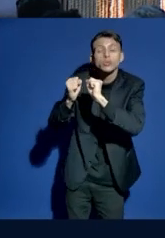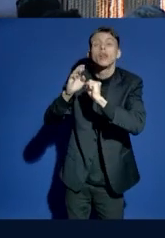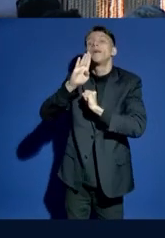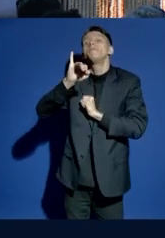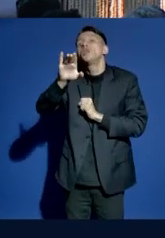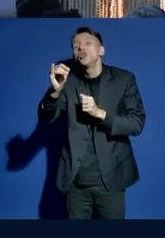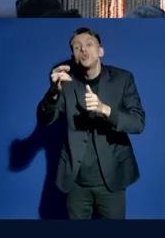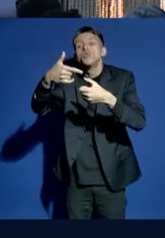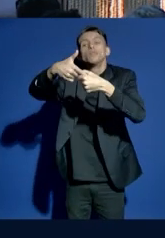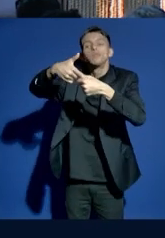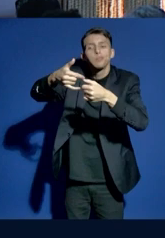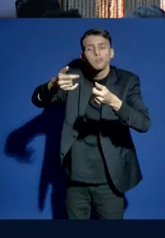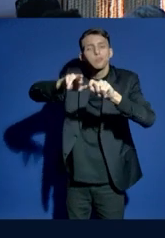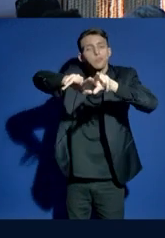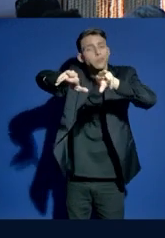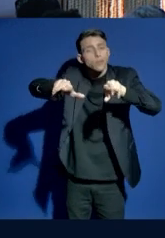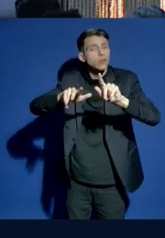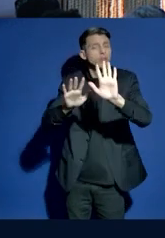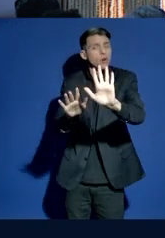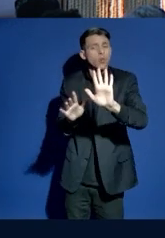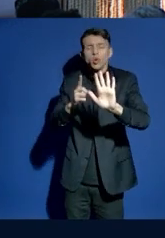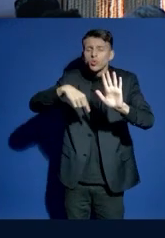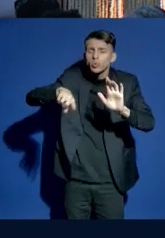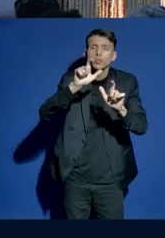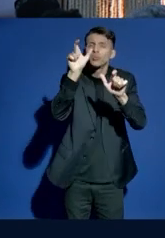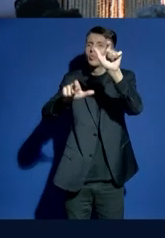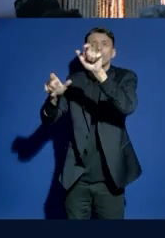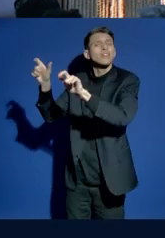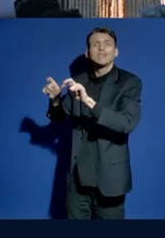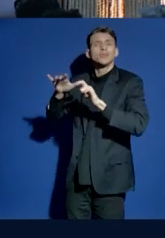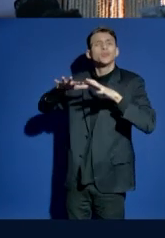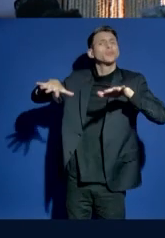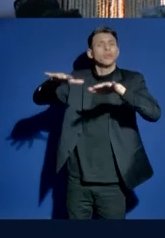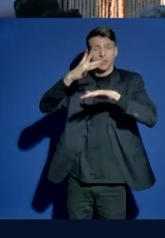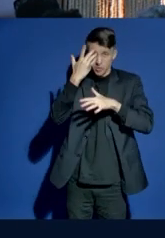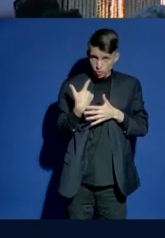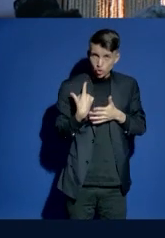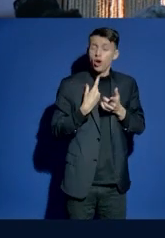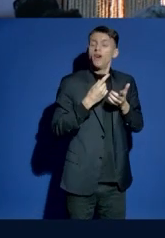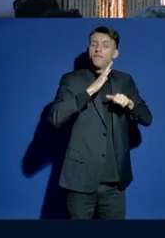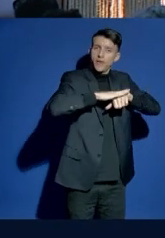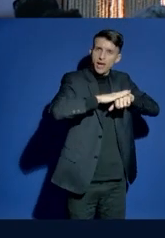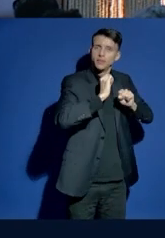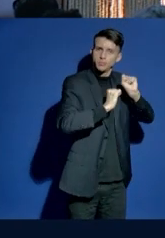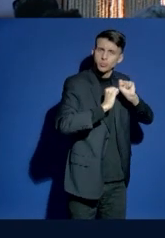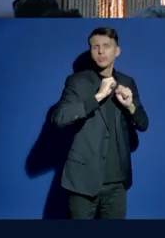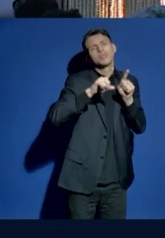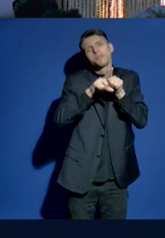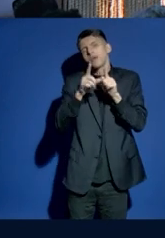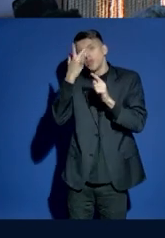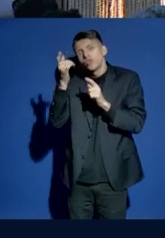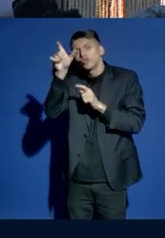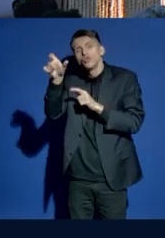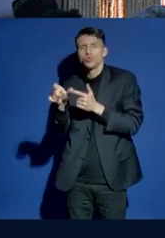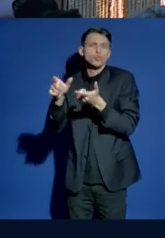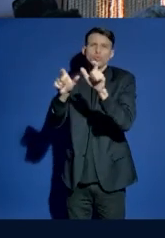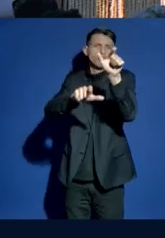desde o produtor rural até o consumidor. Nós precisamos, na minha